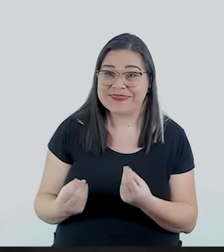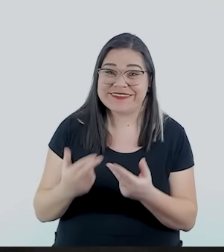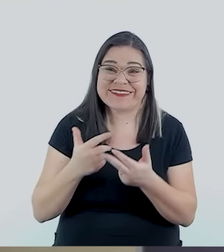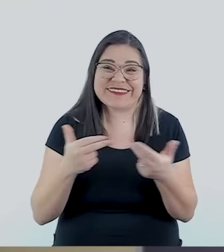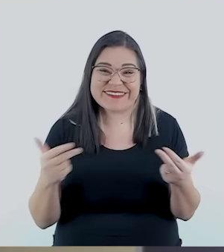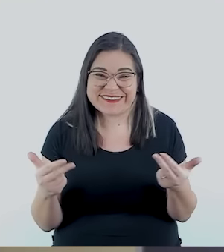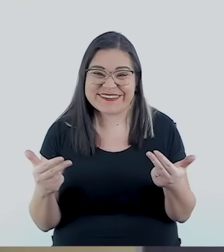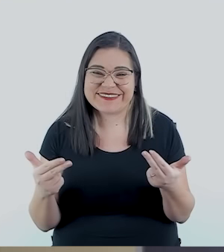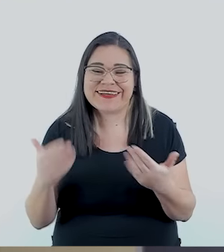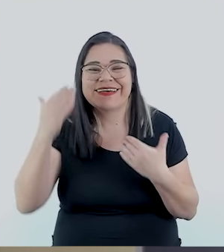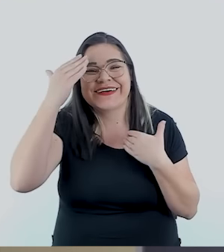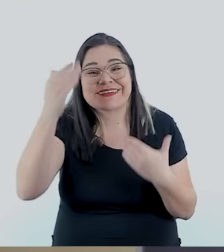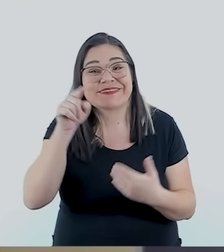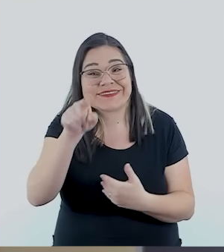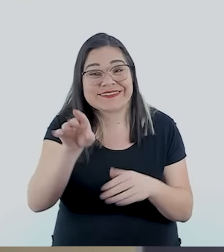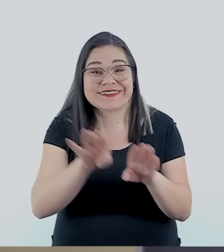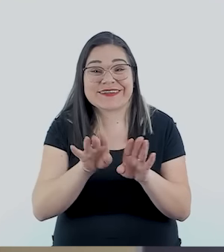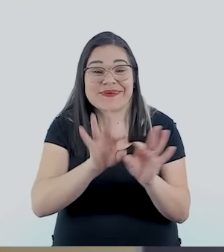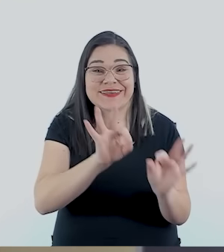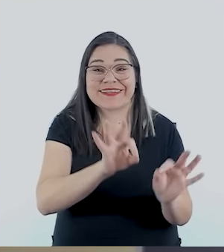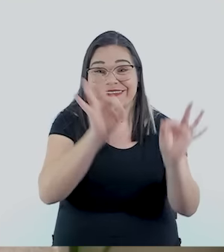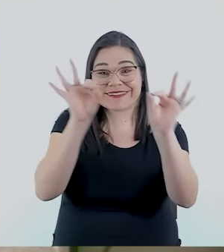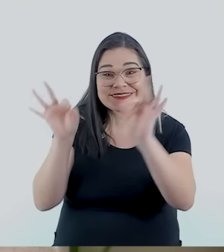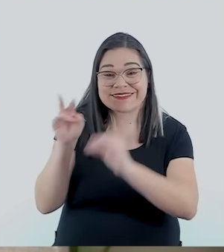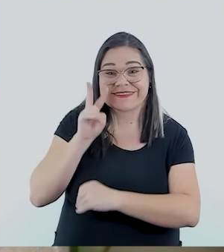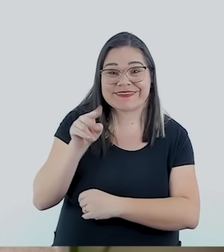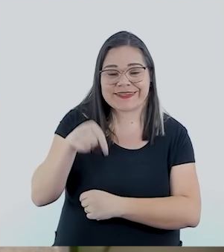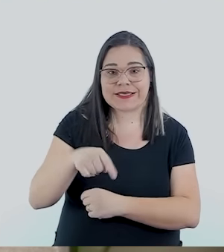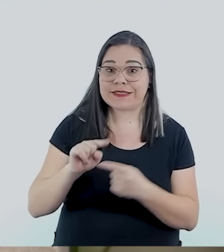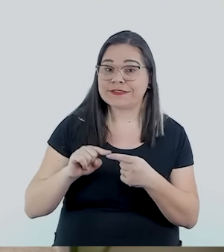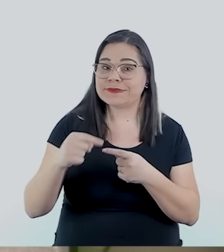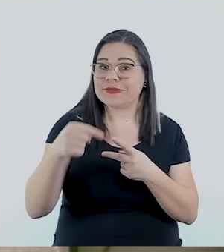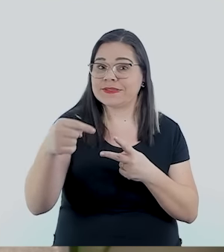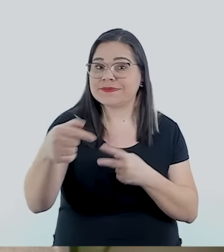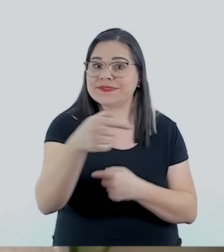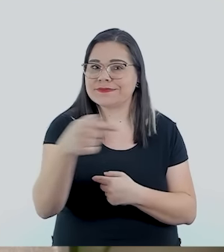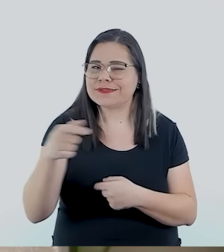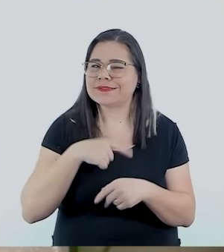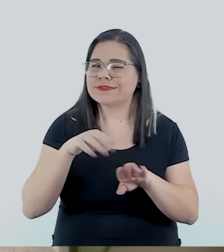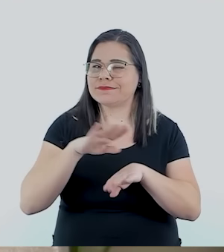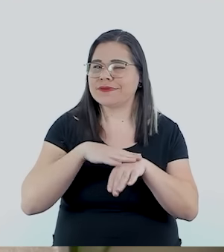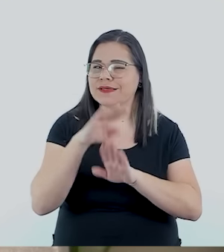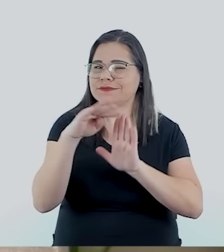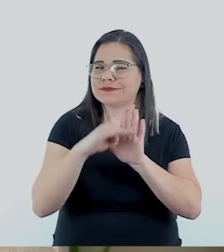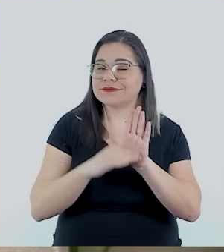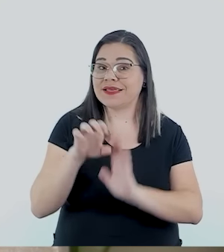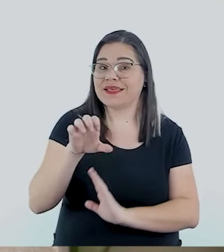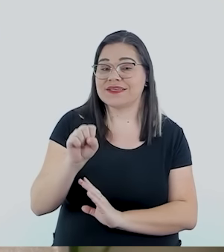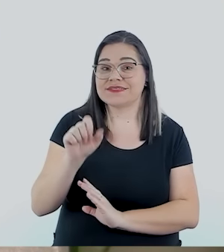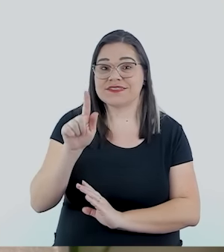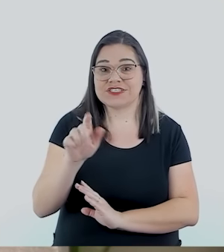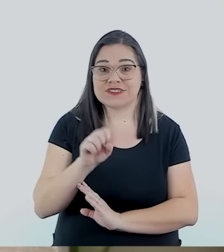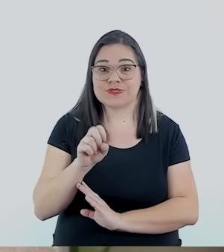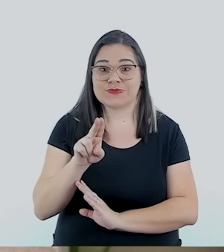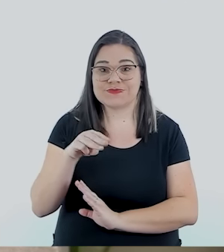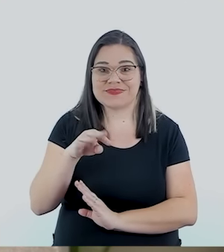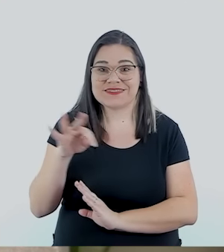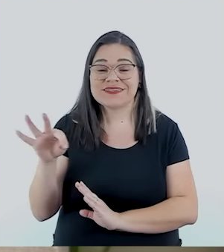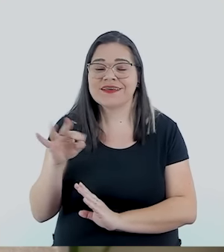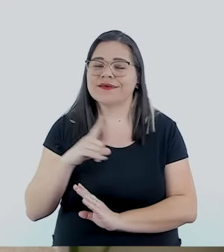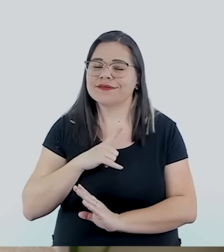tempo Agradeço também a você que tá assistindo nas próximas semanas a gente tem mais programação do esg summit e está